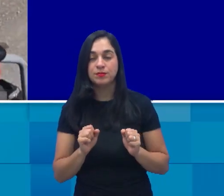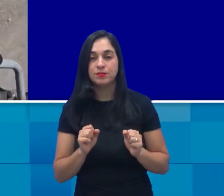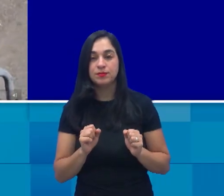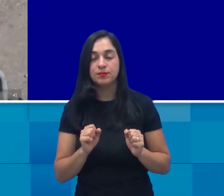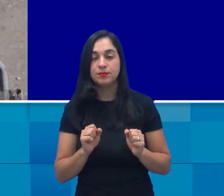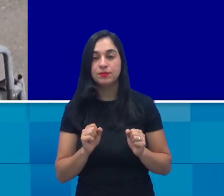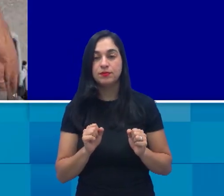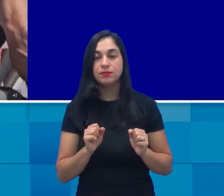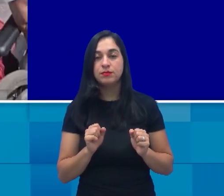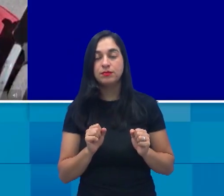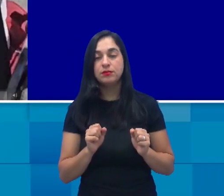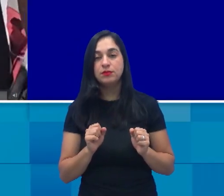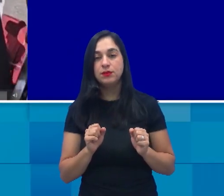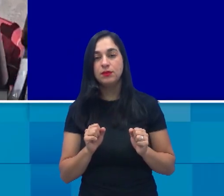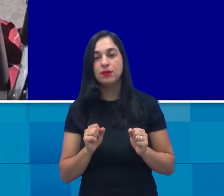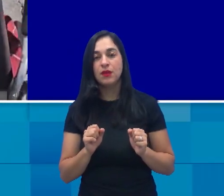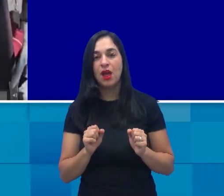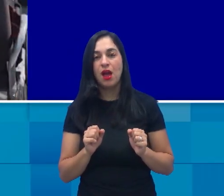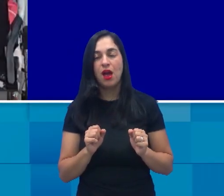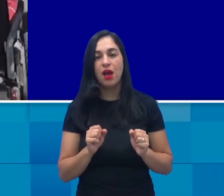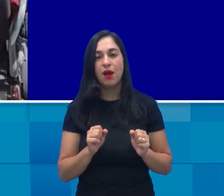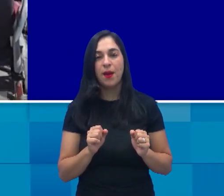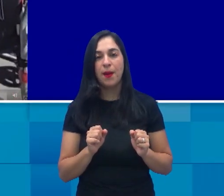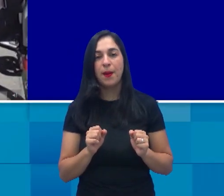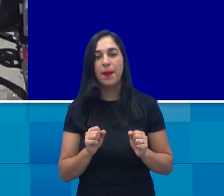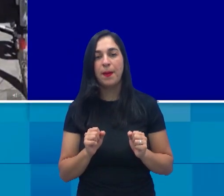deixar de olhar para as pessoas